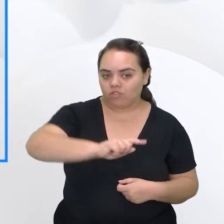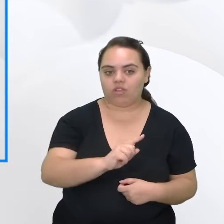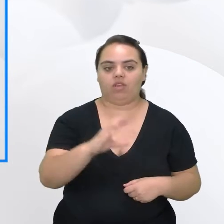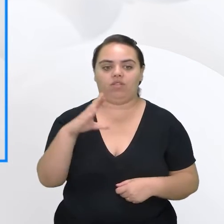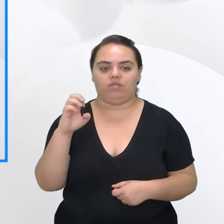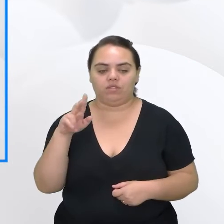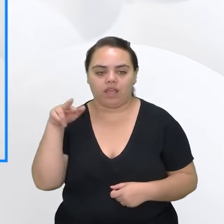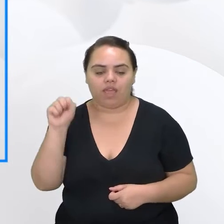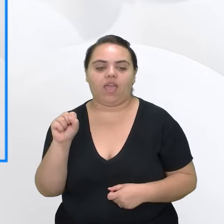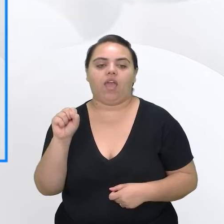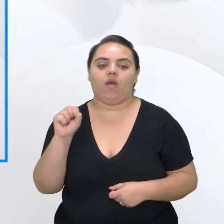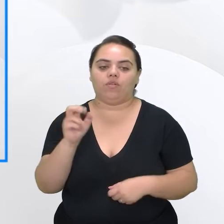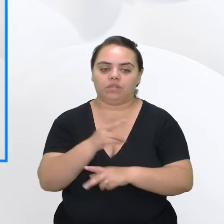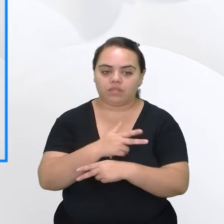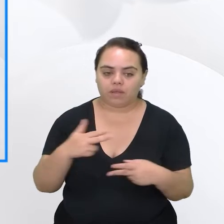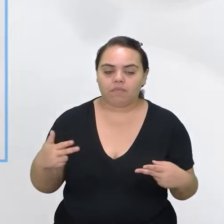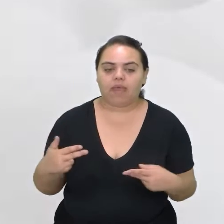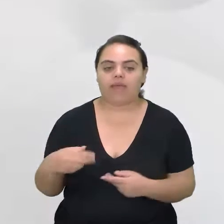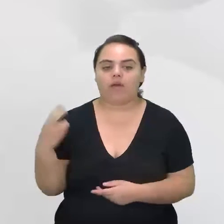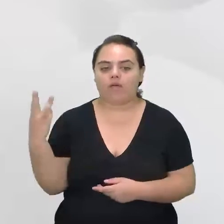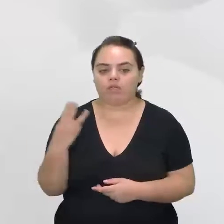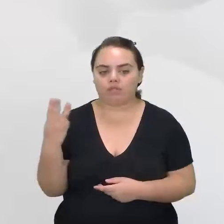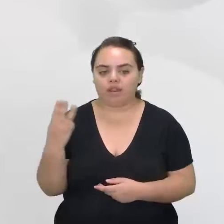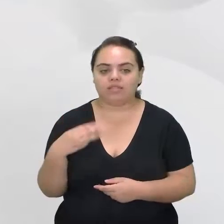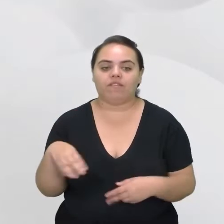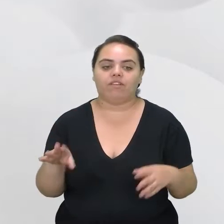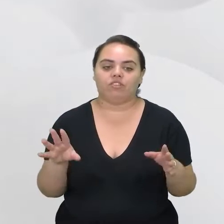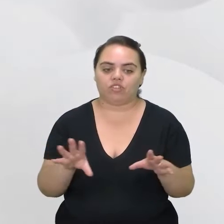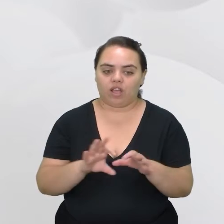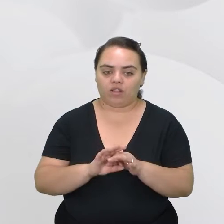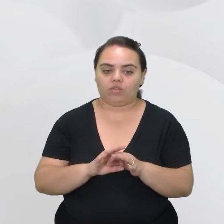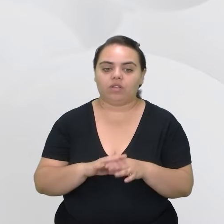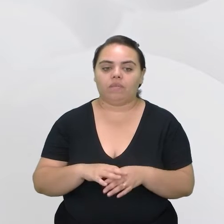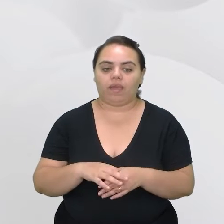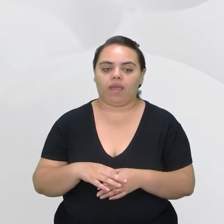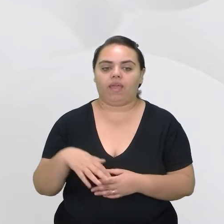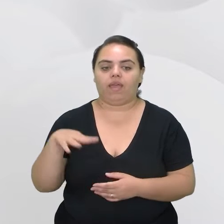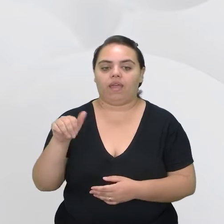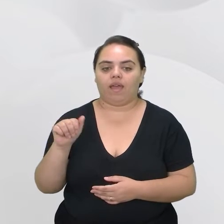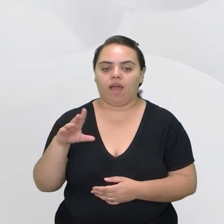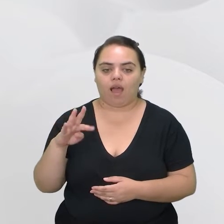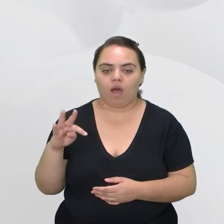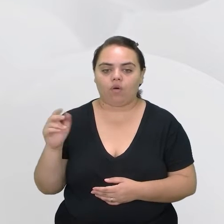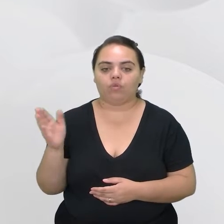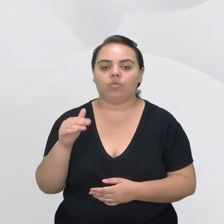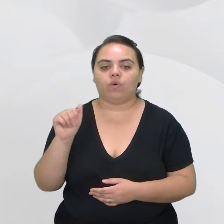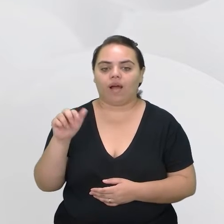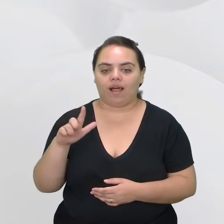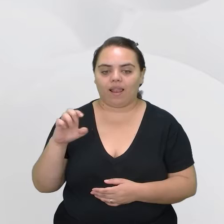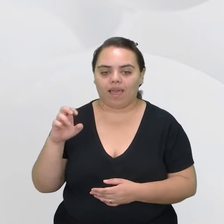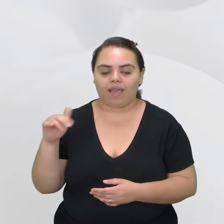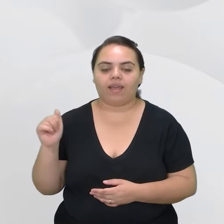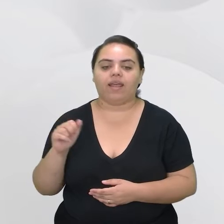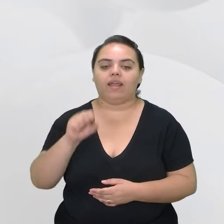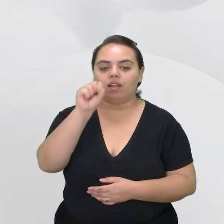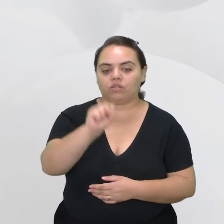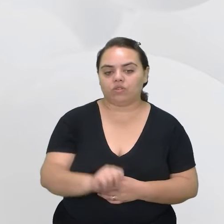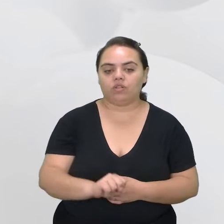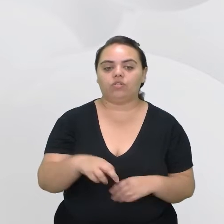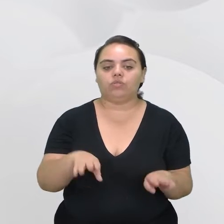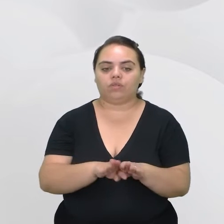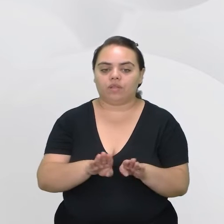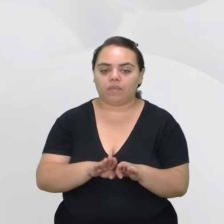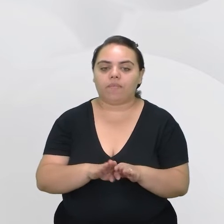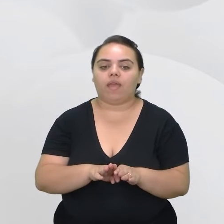céus, Ticoatira, o Três Pontos está fechado até o momento, Alto Alegre, na Zona Leste, e aí alguns também na Zona Sul.